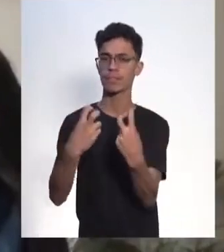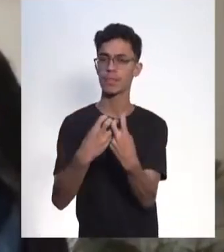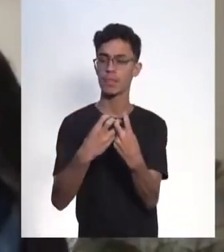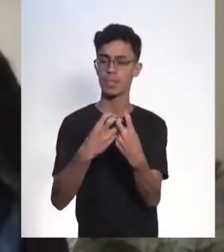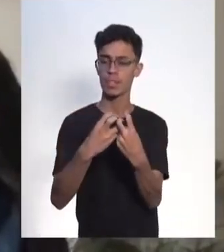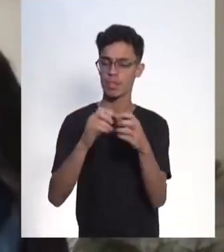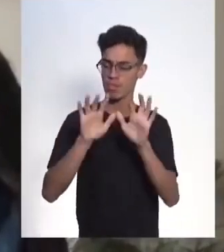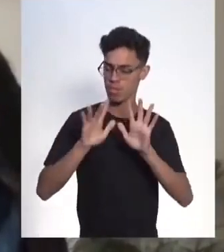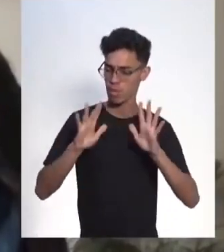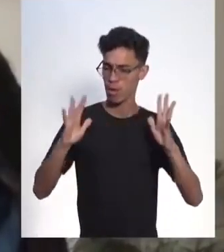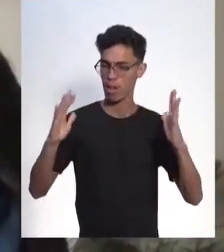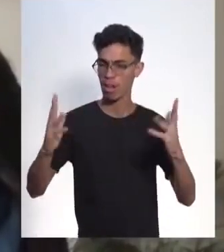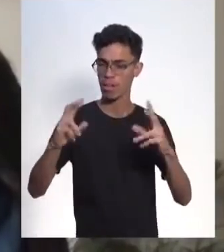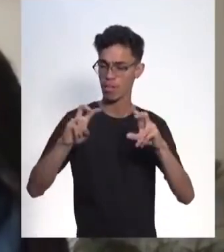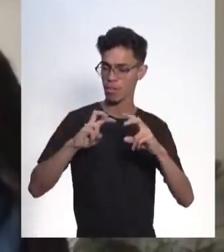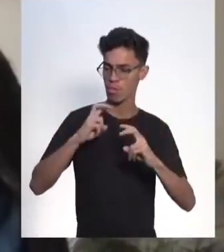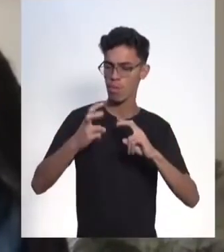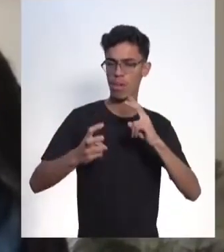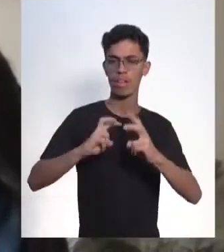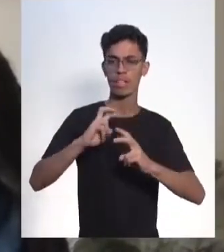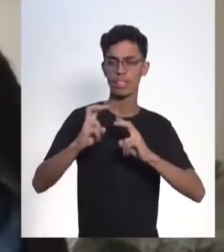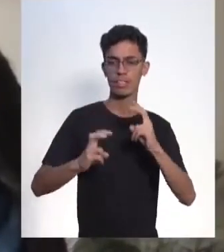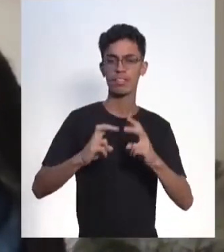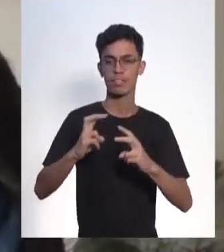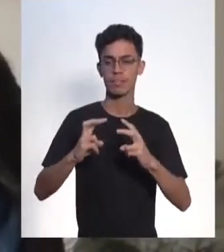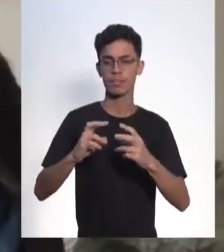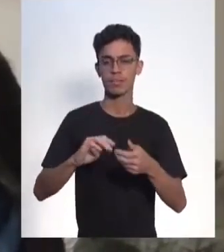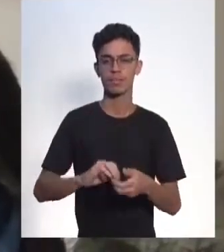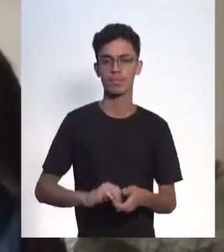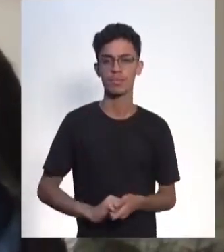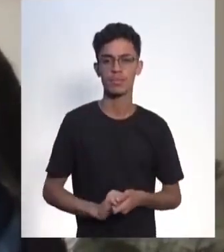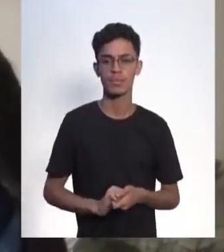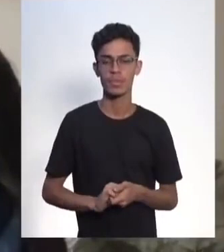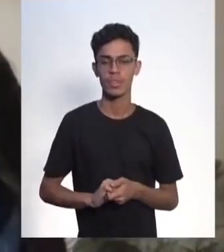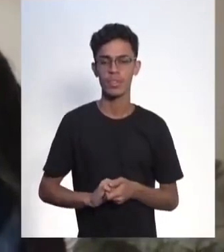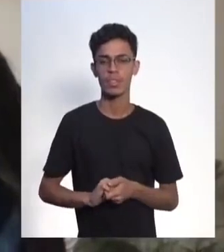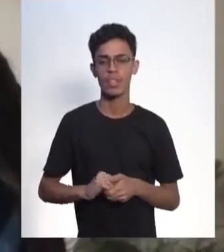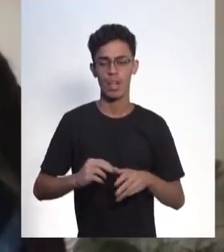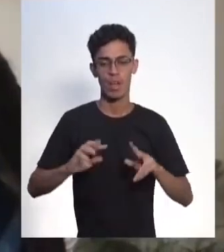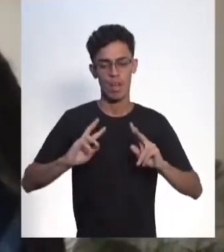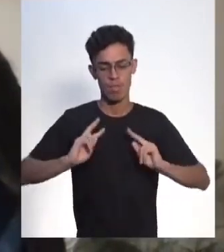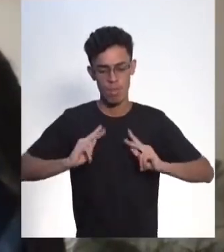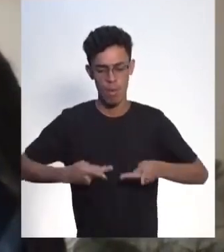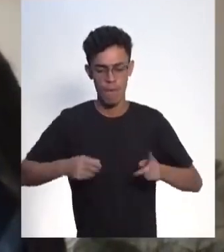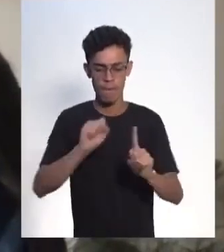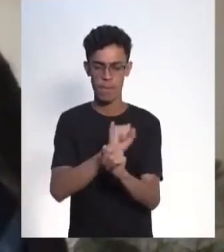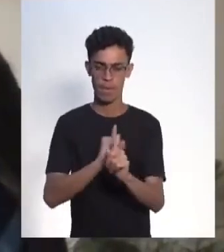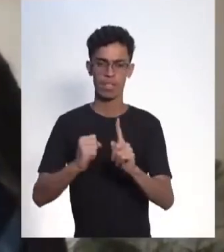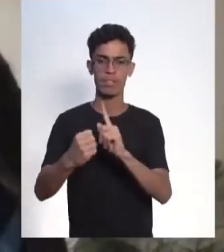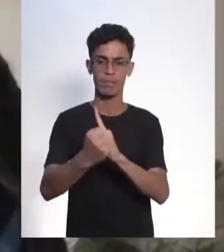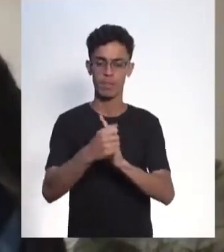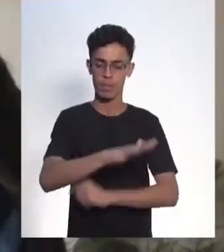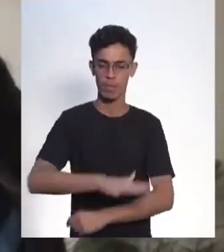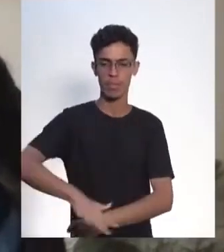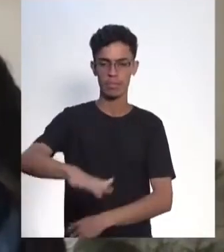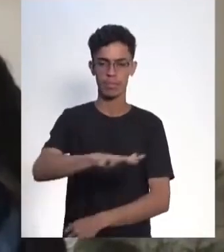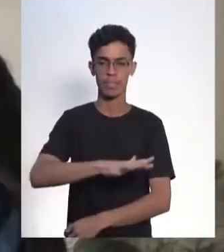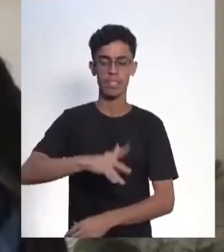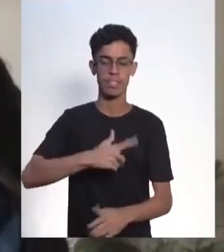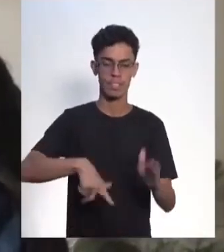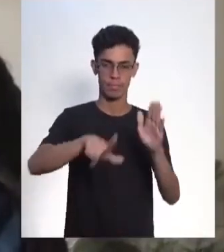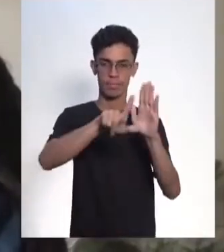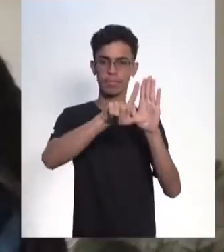2014 foi reconhecida como patrimônio histórico e imaterial da humanidade, mas para além desse